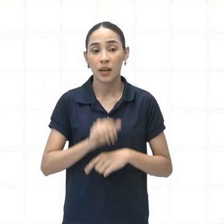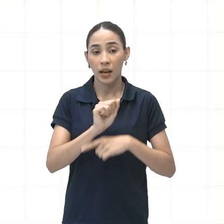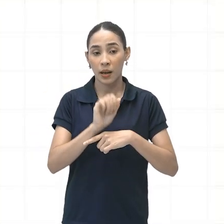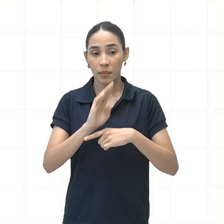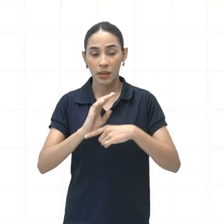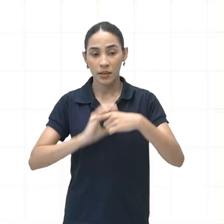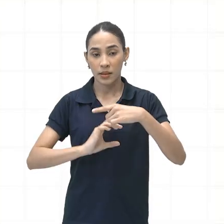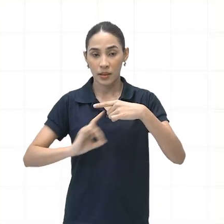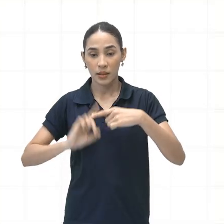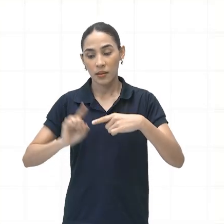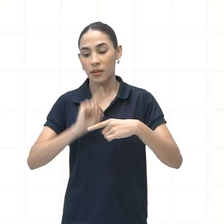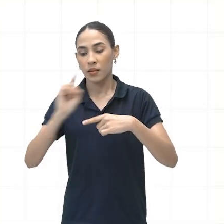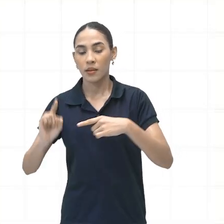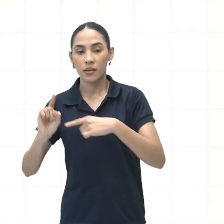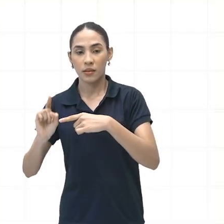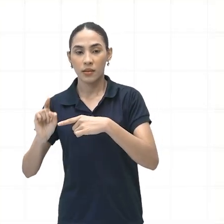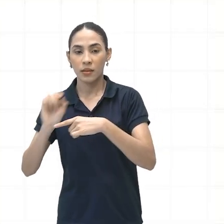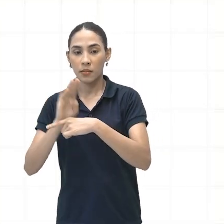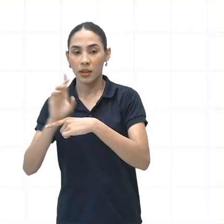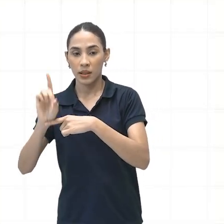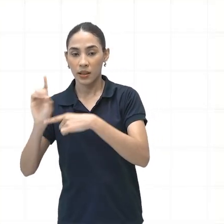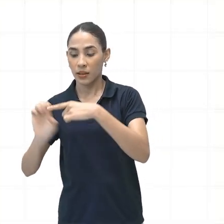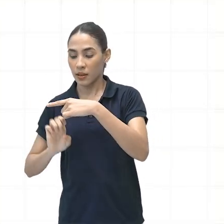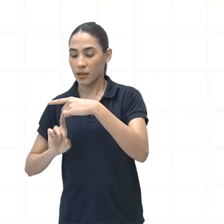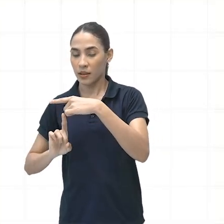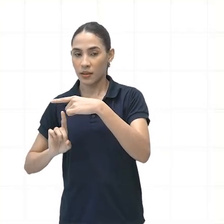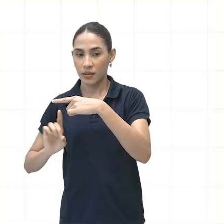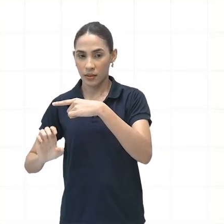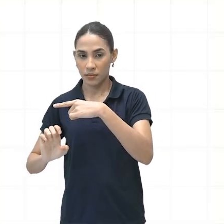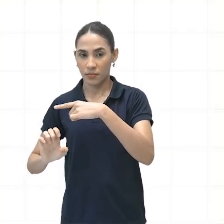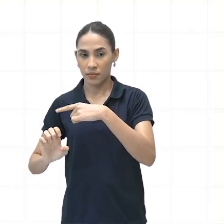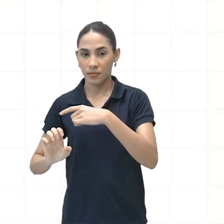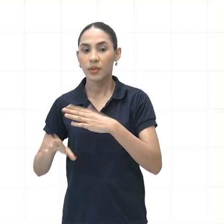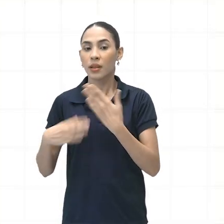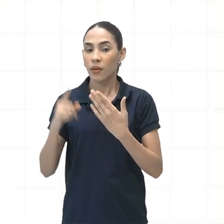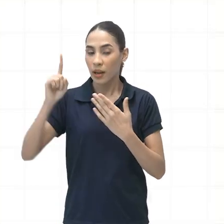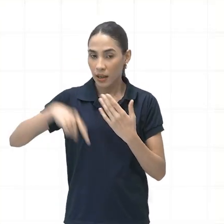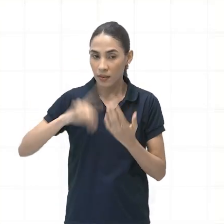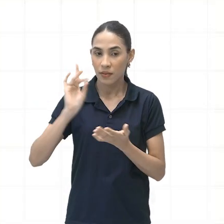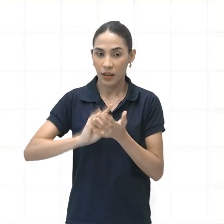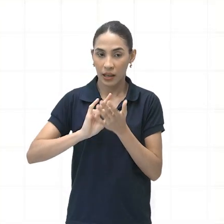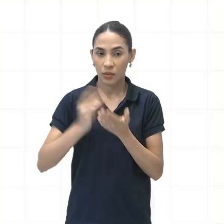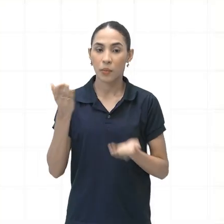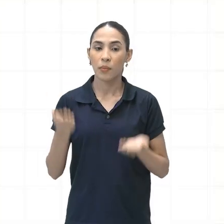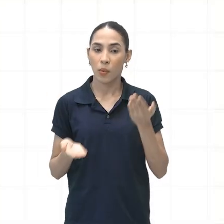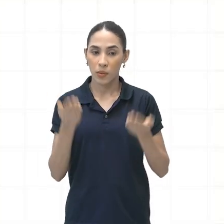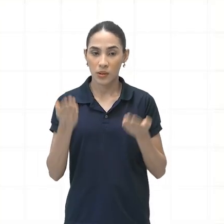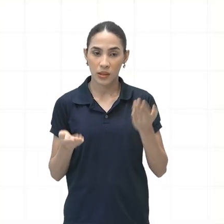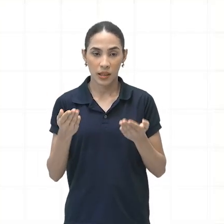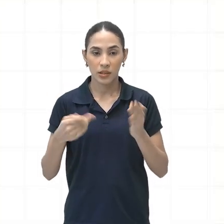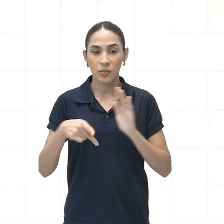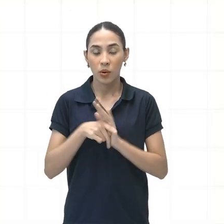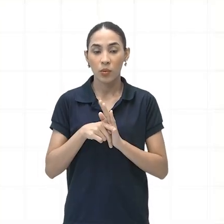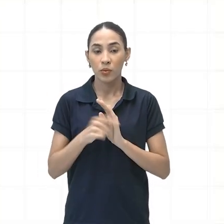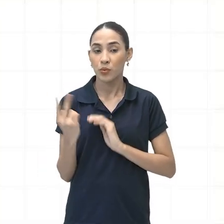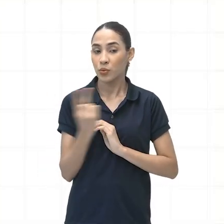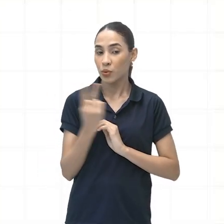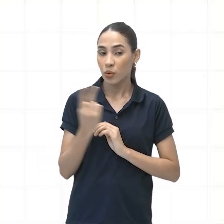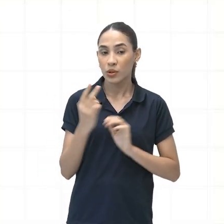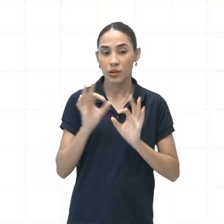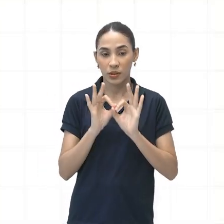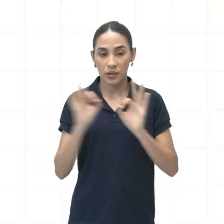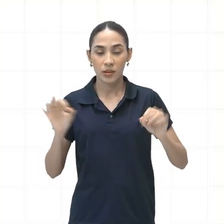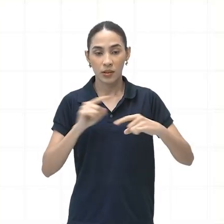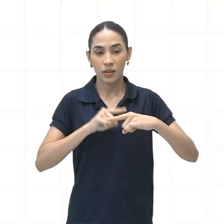para CD, assim como BD está para DE. Então, essa daí é a proporcionalidade entre os lados